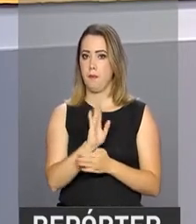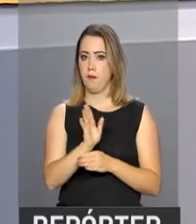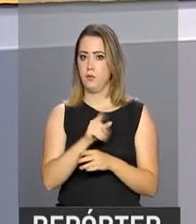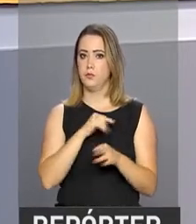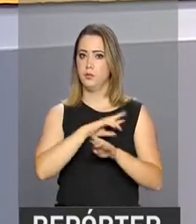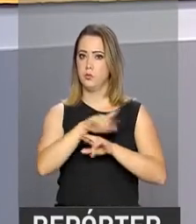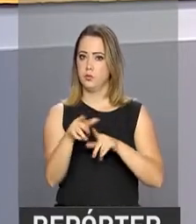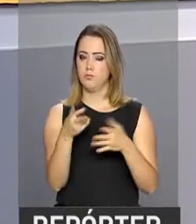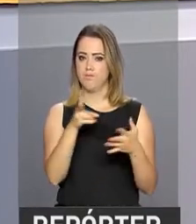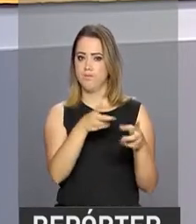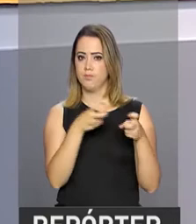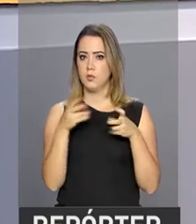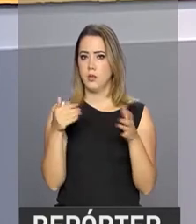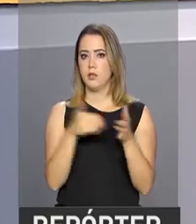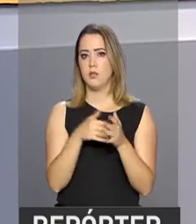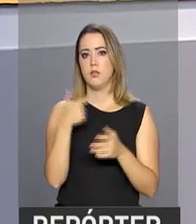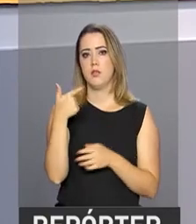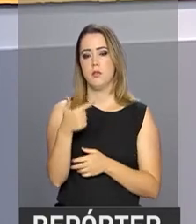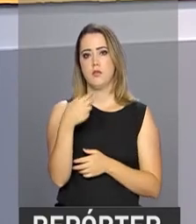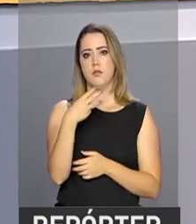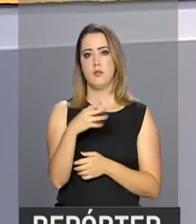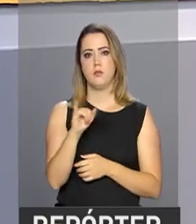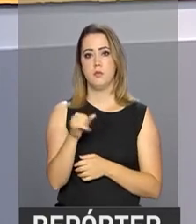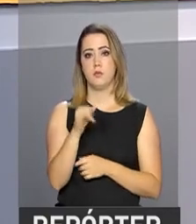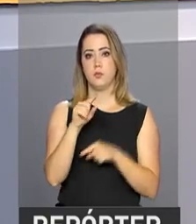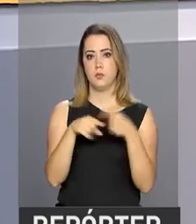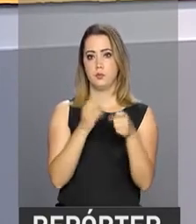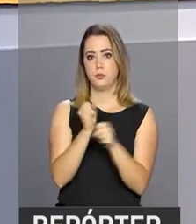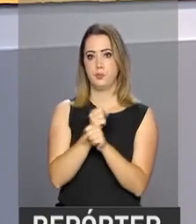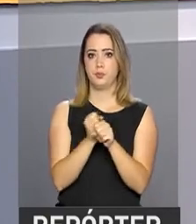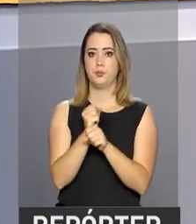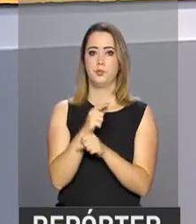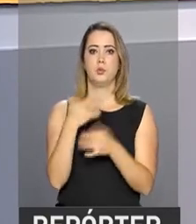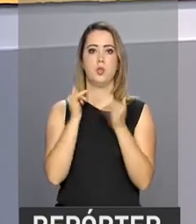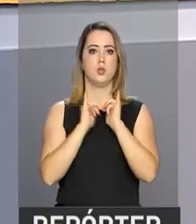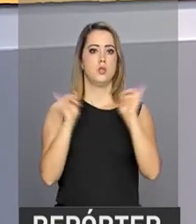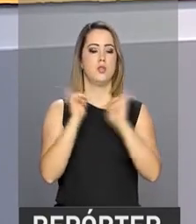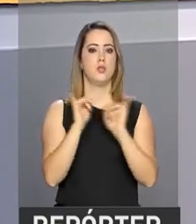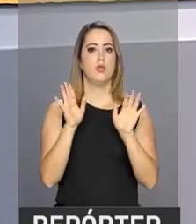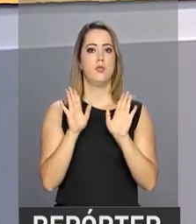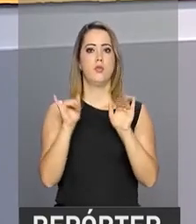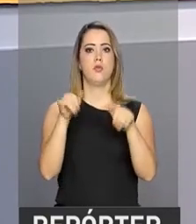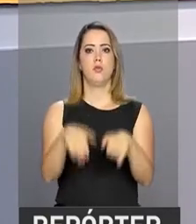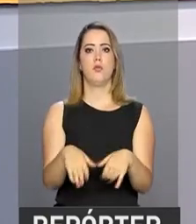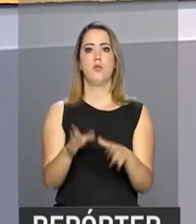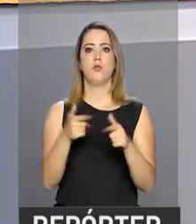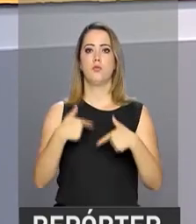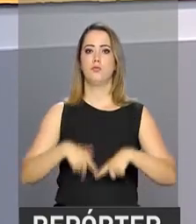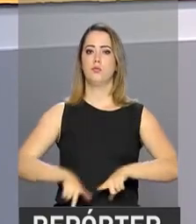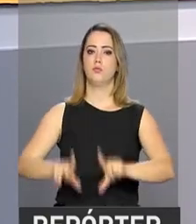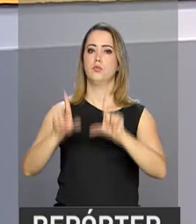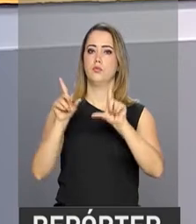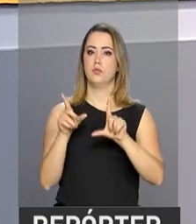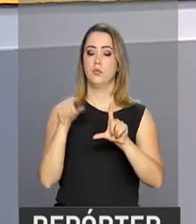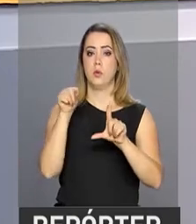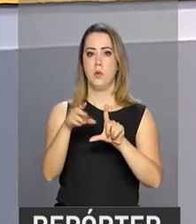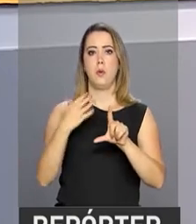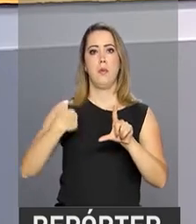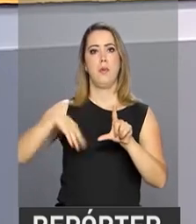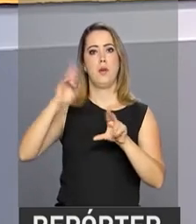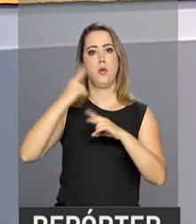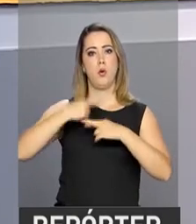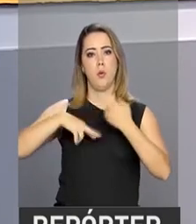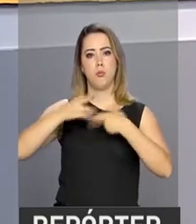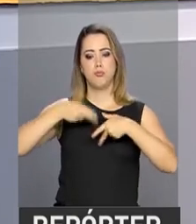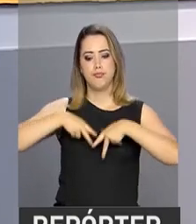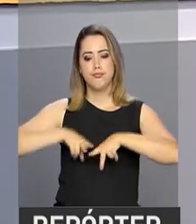por uma série de avaliações até o dia 23 de janeiro do próximo ano quando serão anunciados os finalistas da premiação o maior prêmio